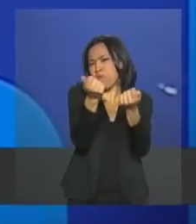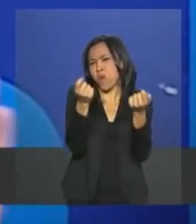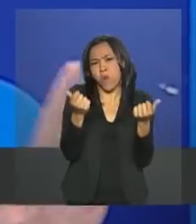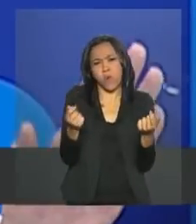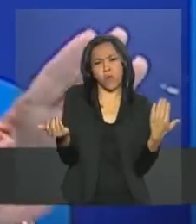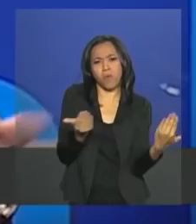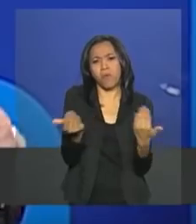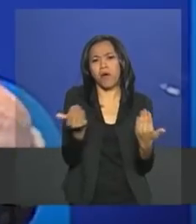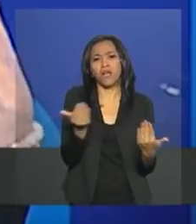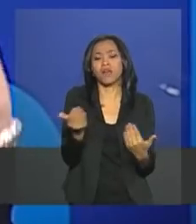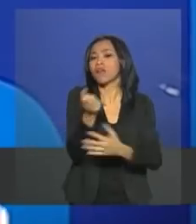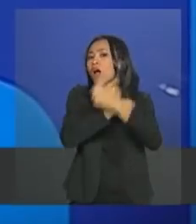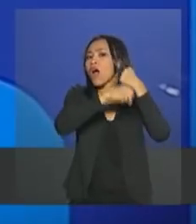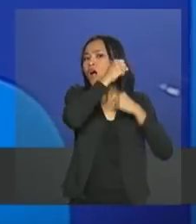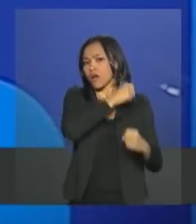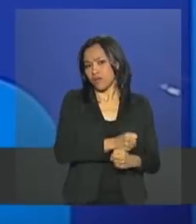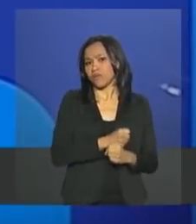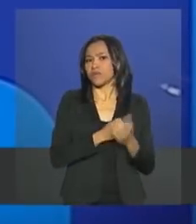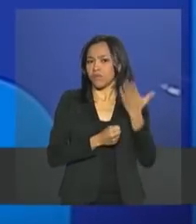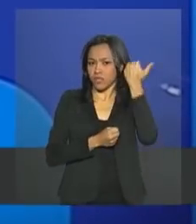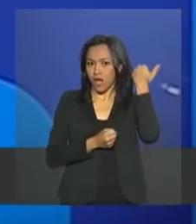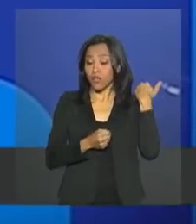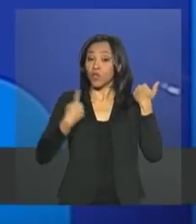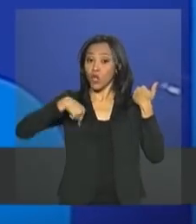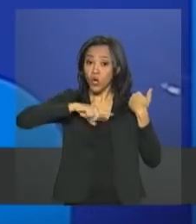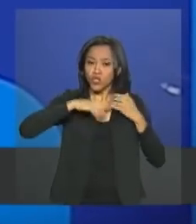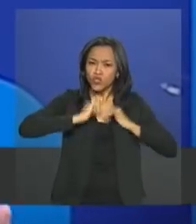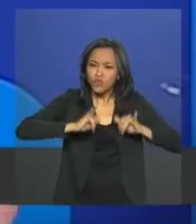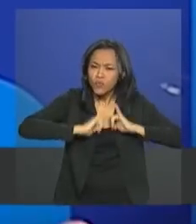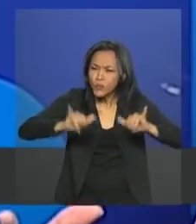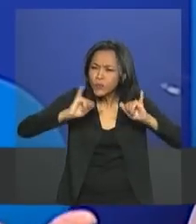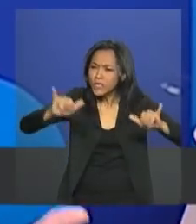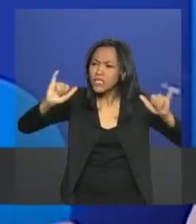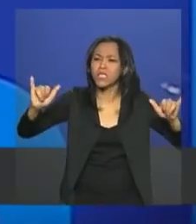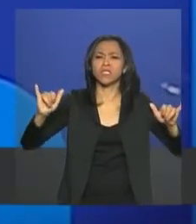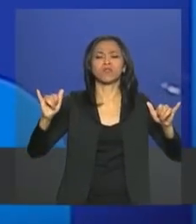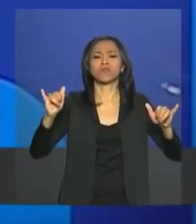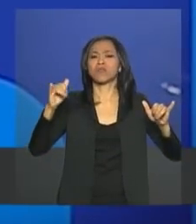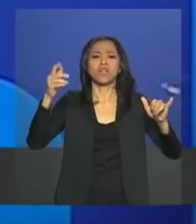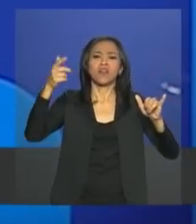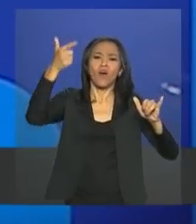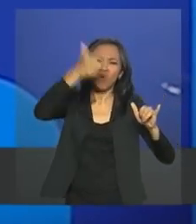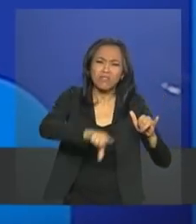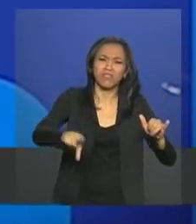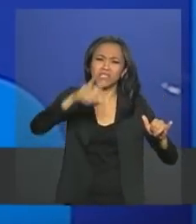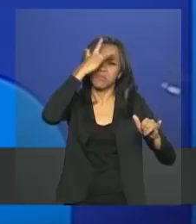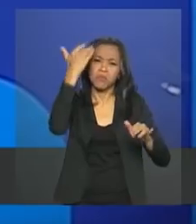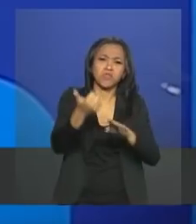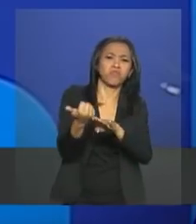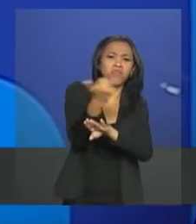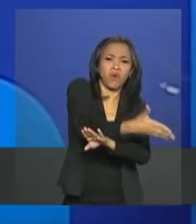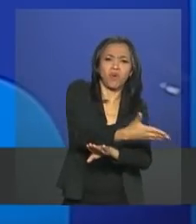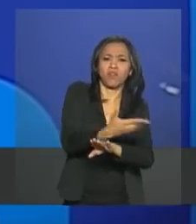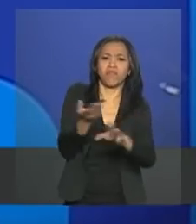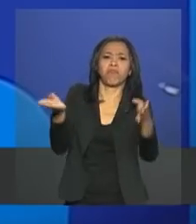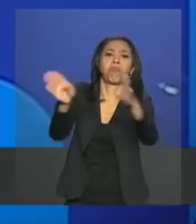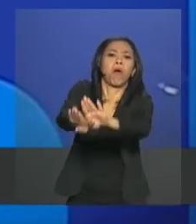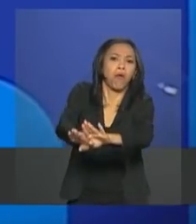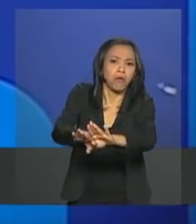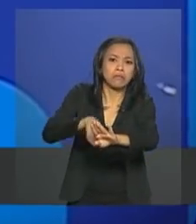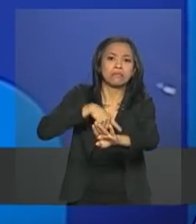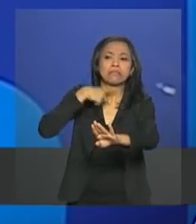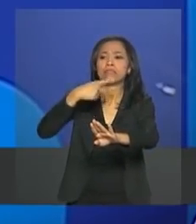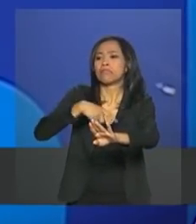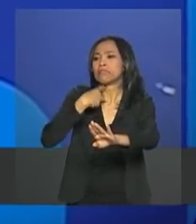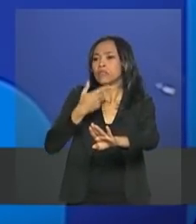anteriores a gente fez uma campanha enorme para que não pudéssemos ver essa cena de novo mas em alguns lugares do rio de janeiro de